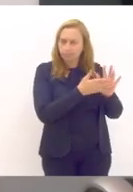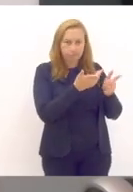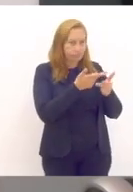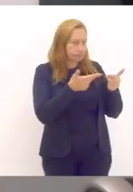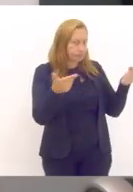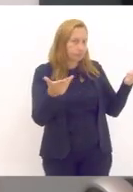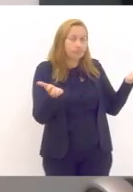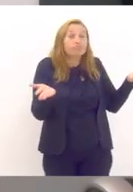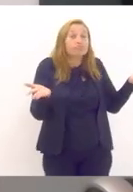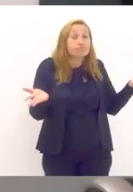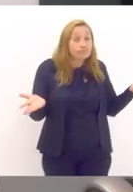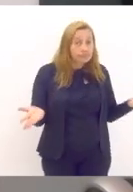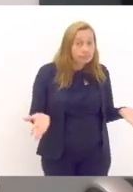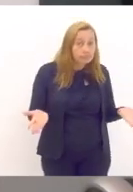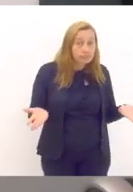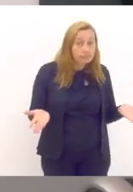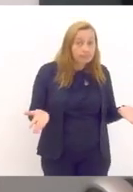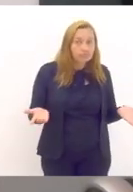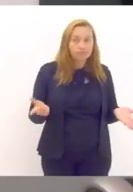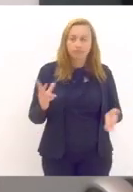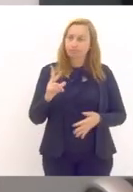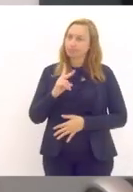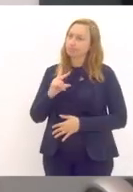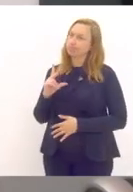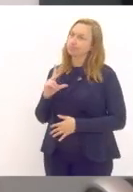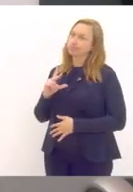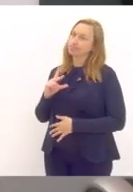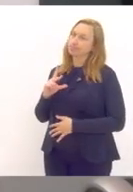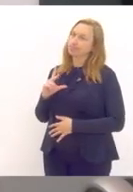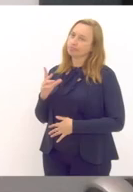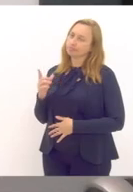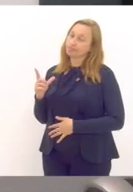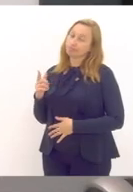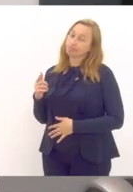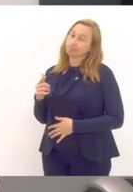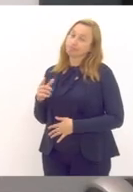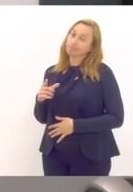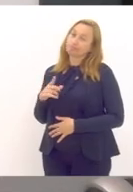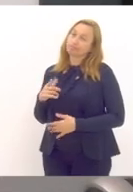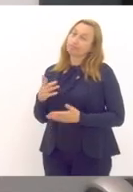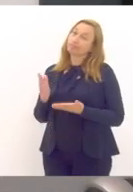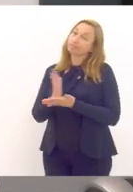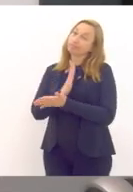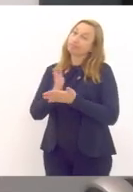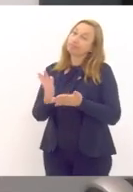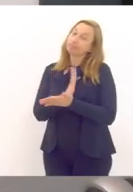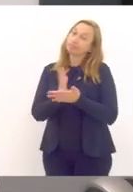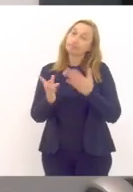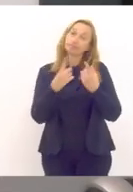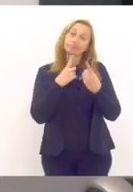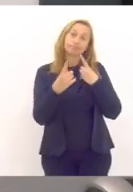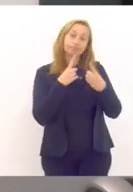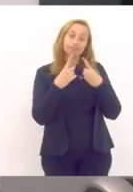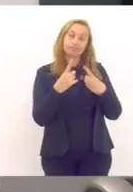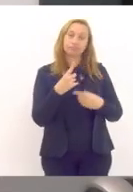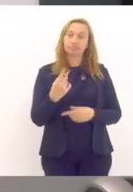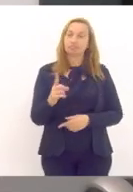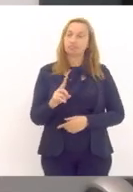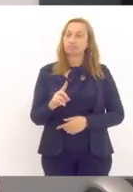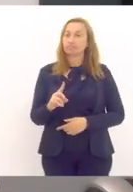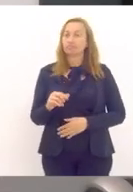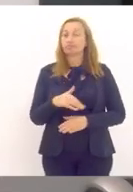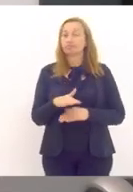várias. Eu, particularmente, já tenho algumas que eu tenho discutido, nenhuma ortodoxa,